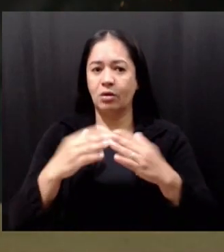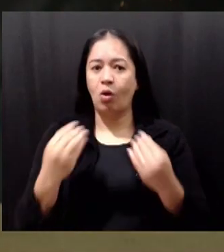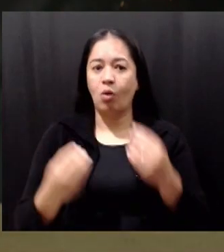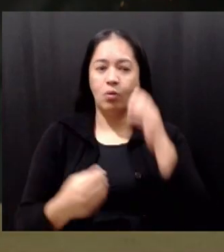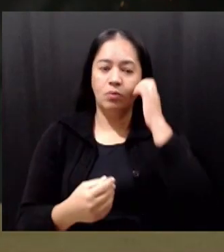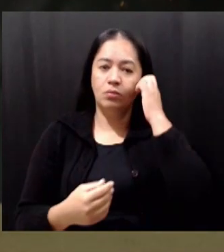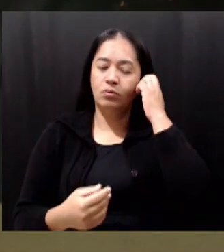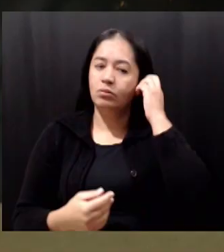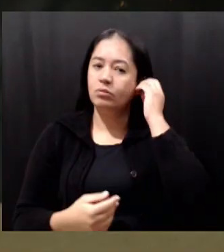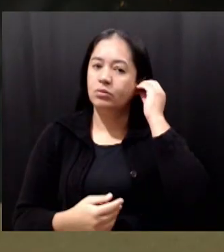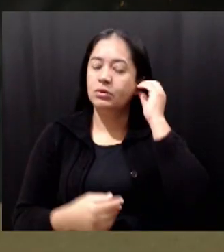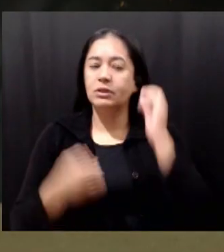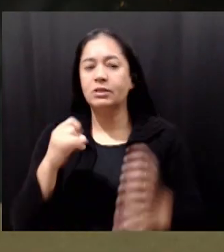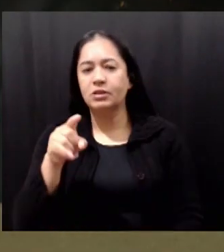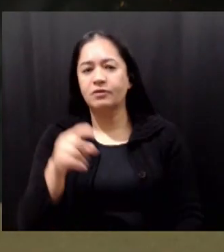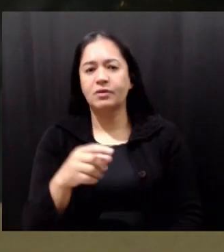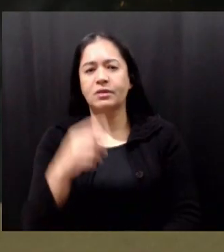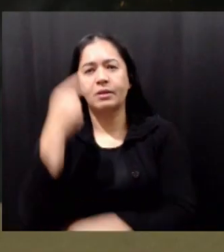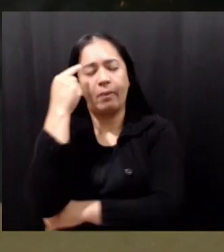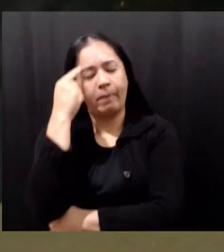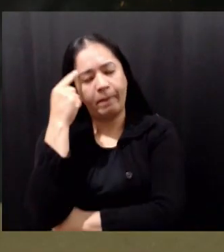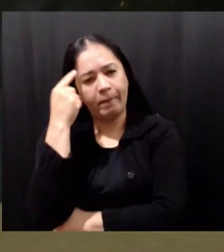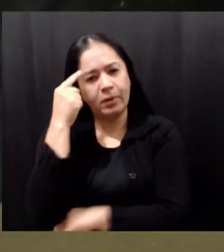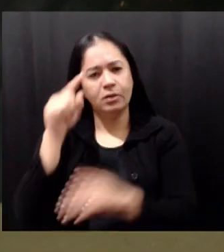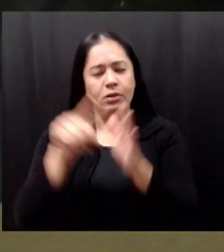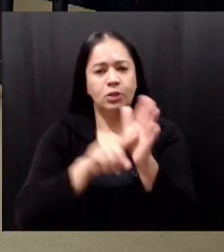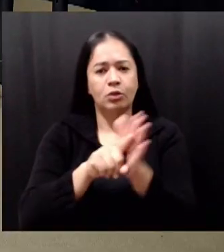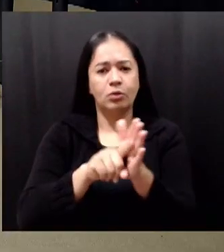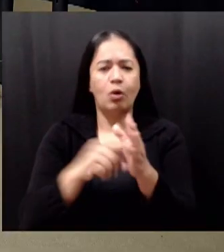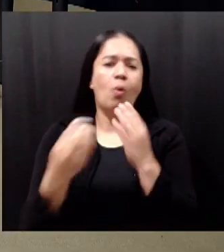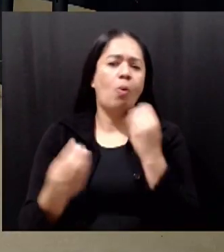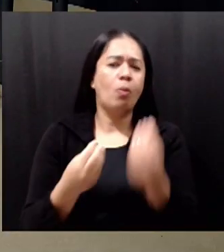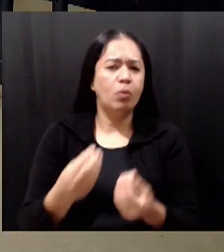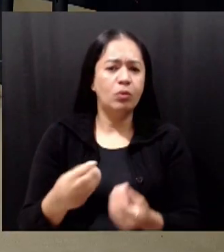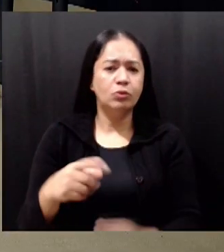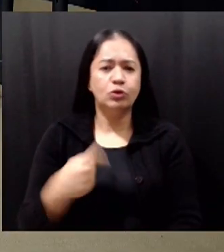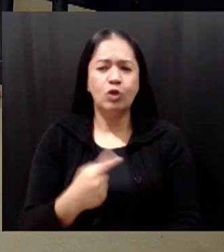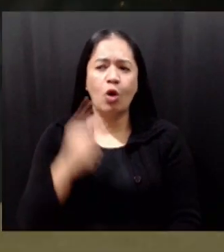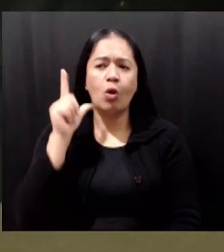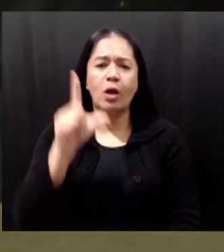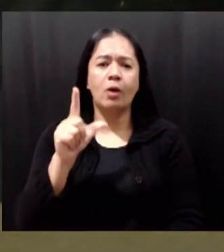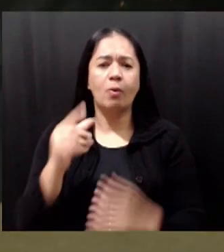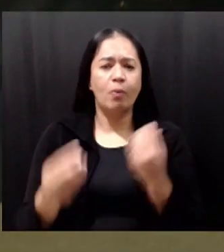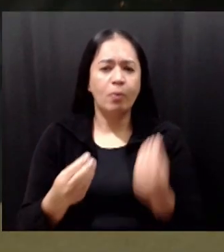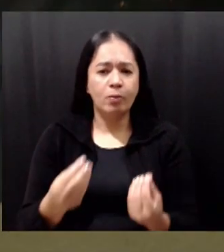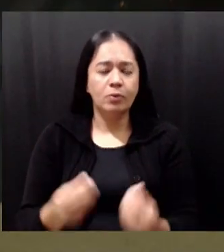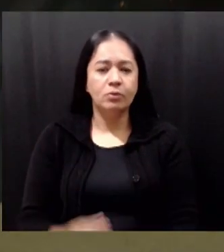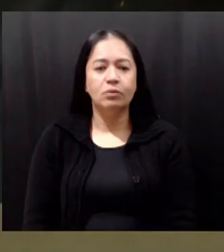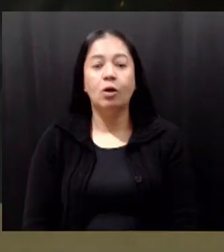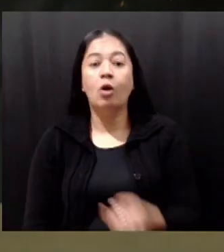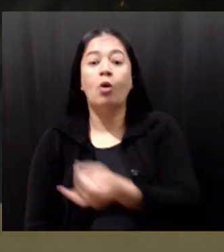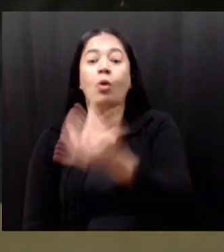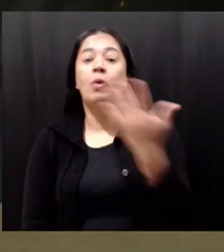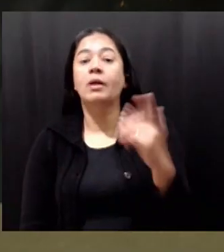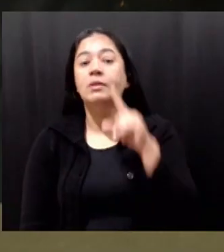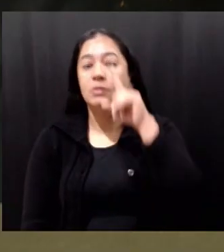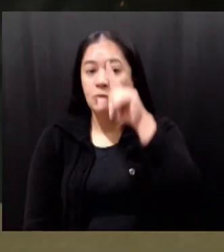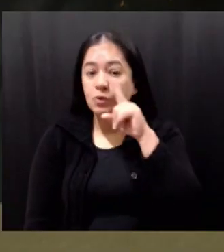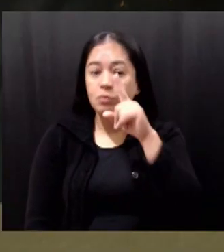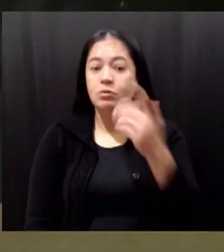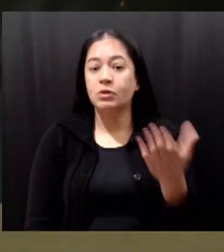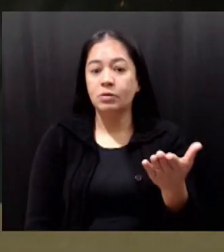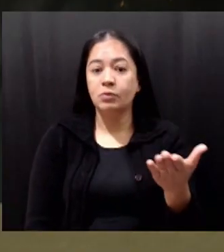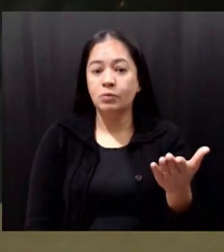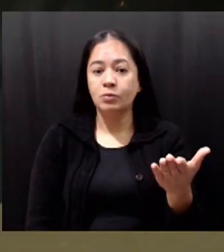para analisar nessa pesquisa, como assim? Como é que a gente consegue, né? Quais os riscos para a nossa